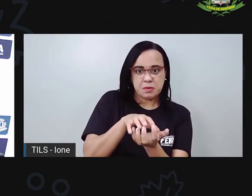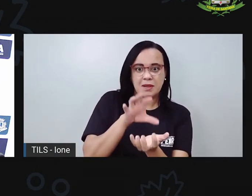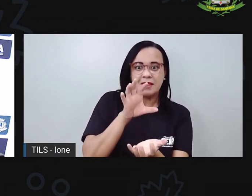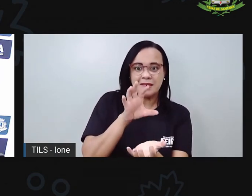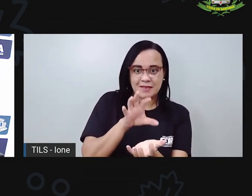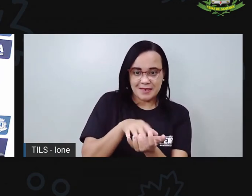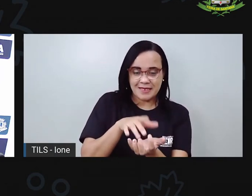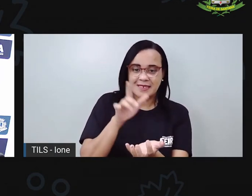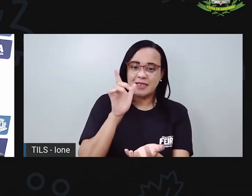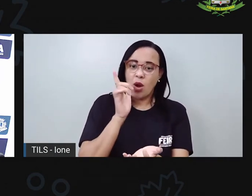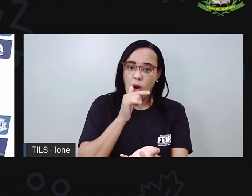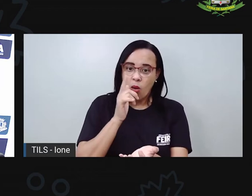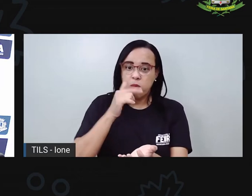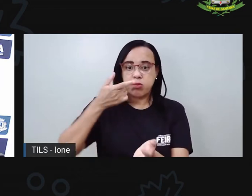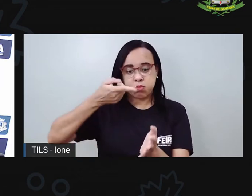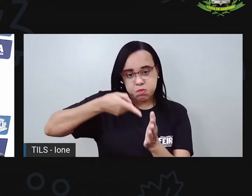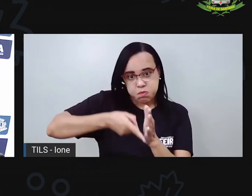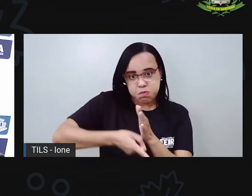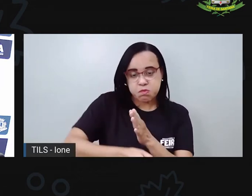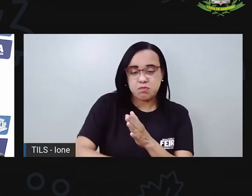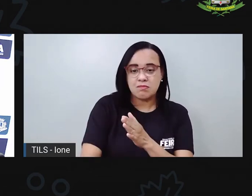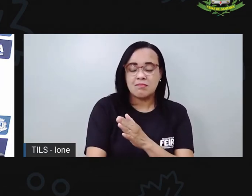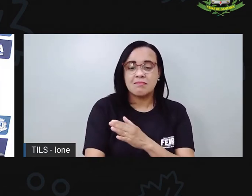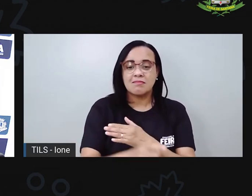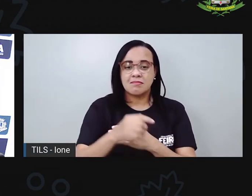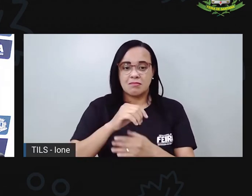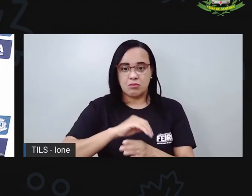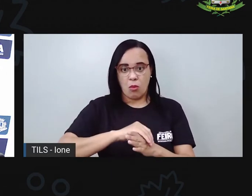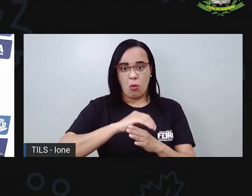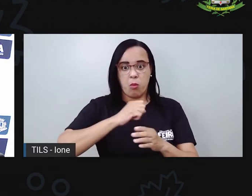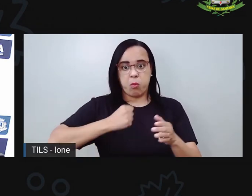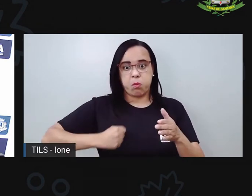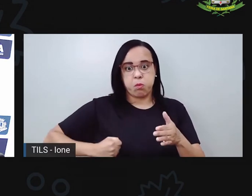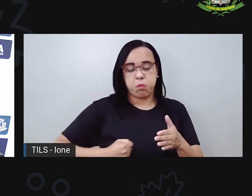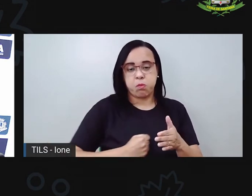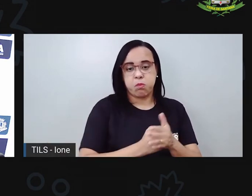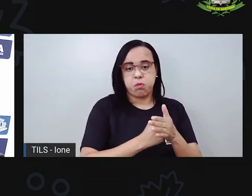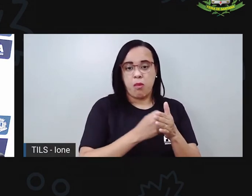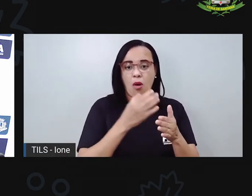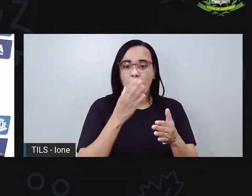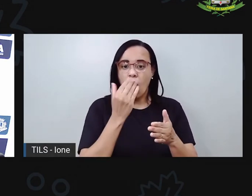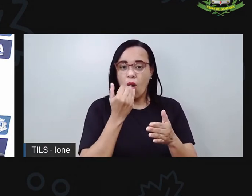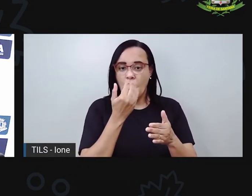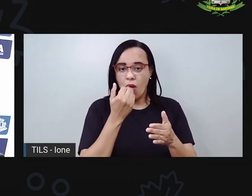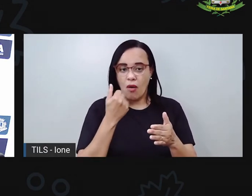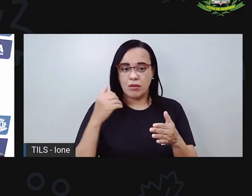o jacaré foi passear lá na lagoa